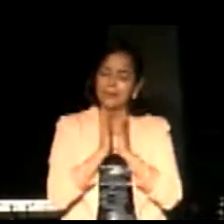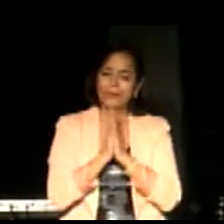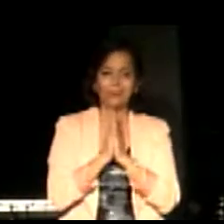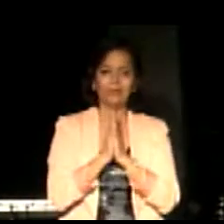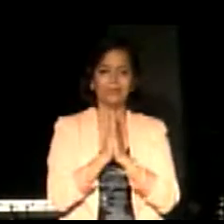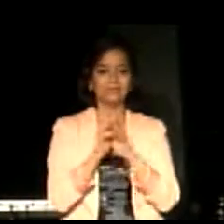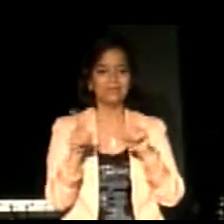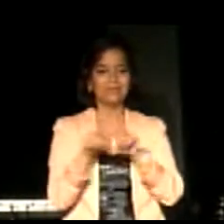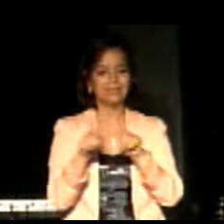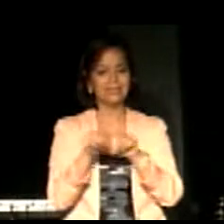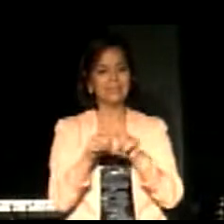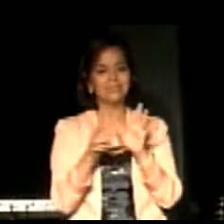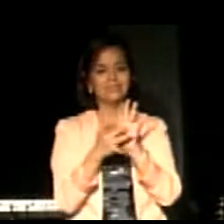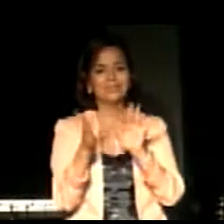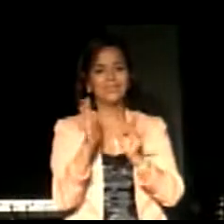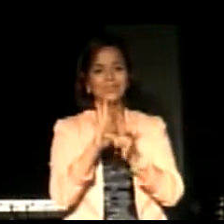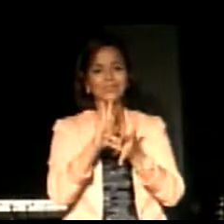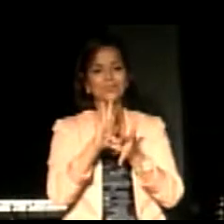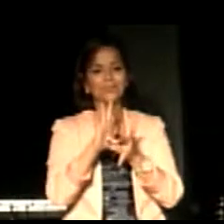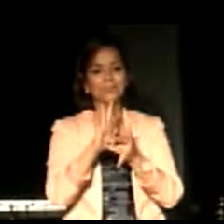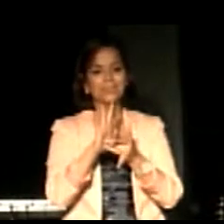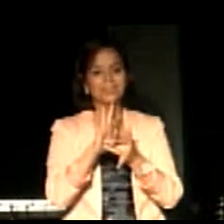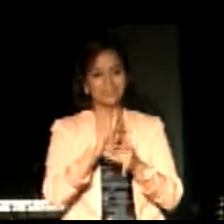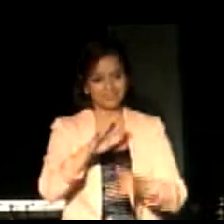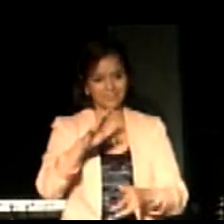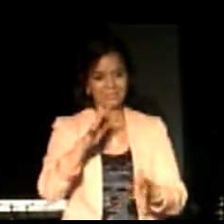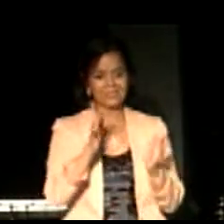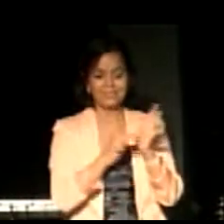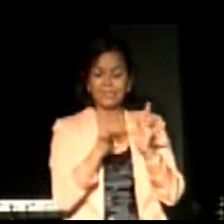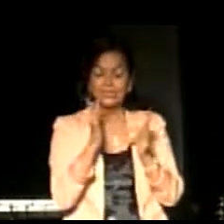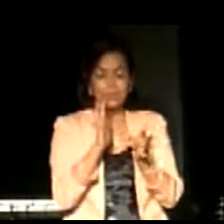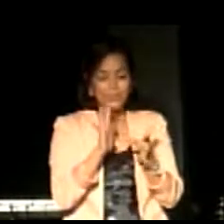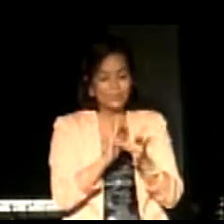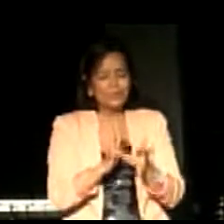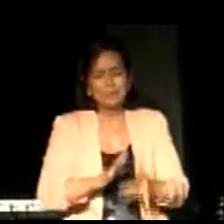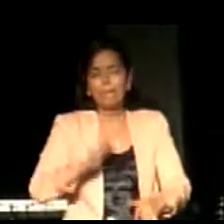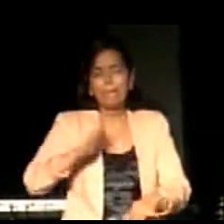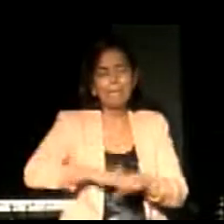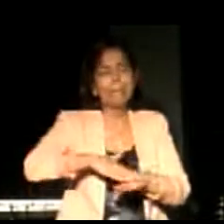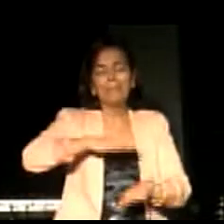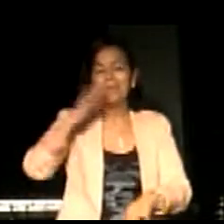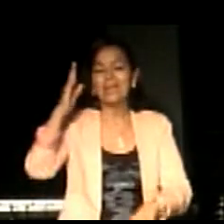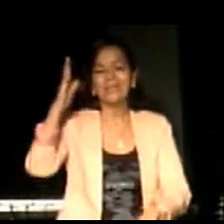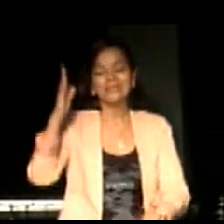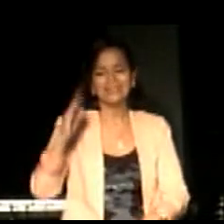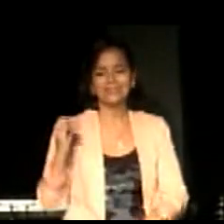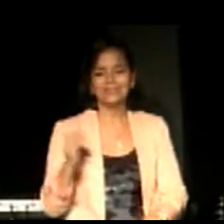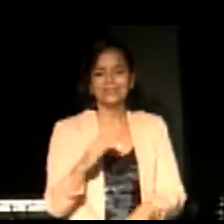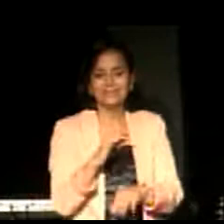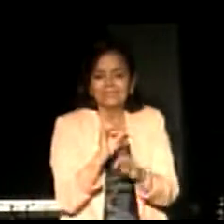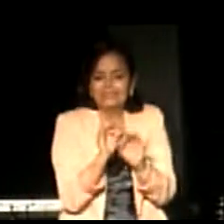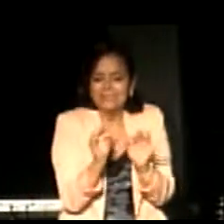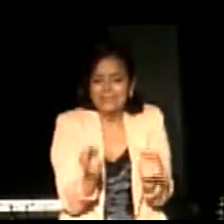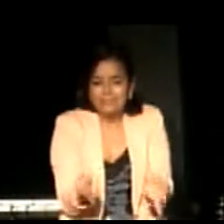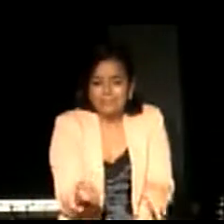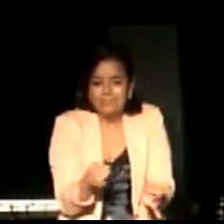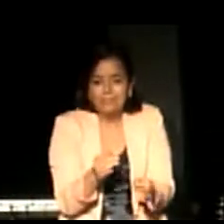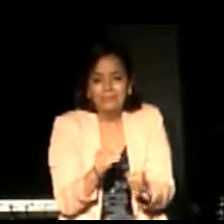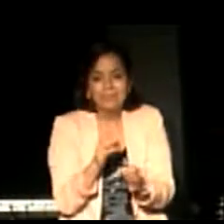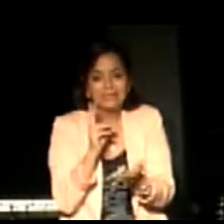Mateus 11, 29, diz que Jesus foi manso e humilde de coração. Quando